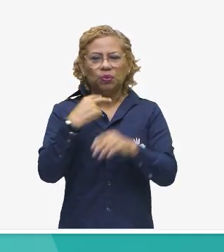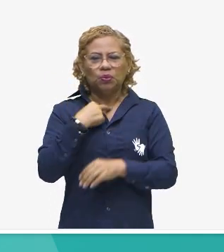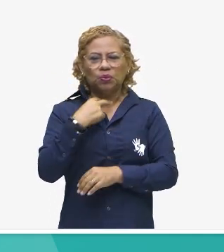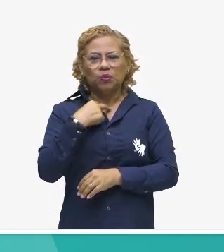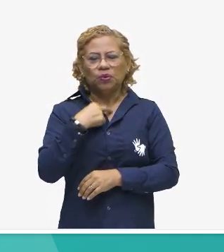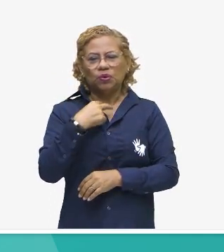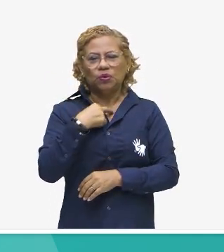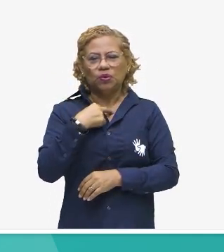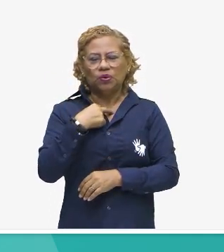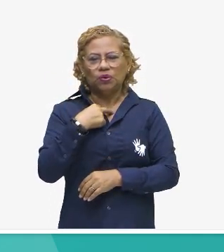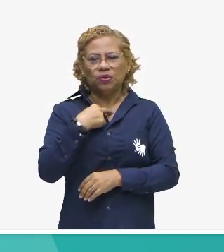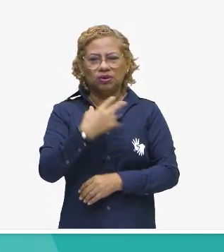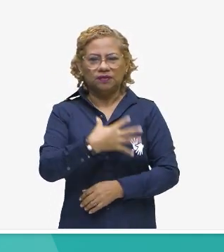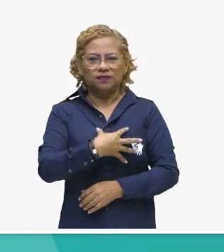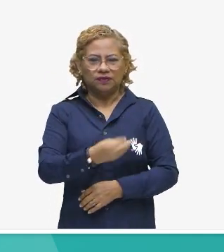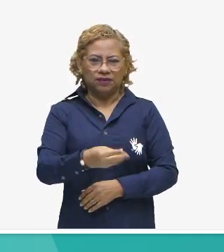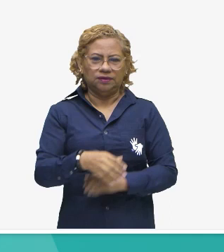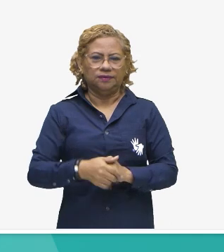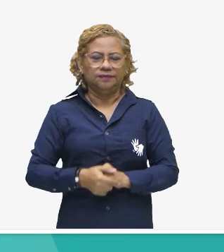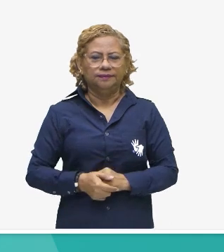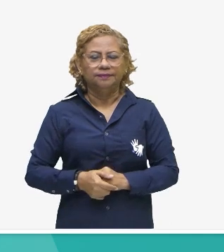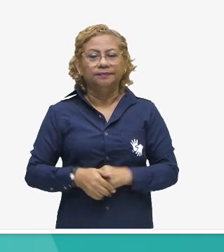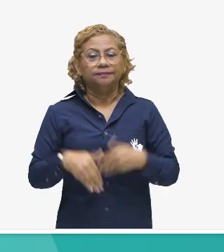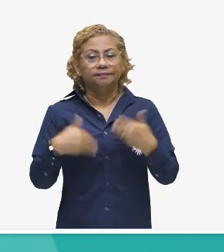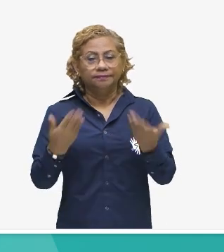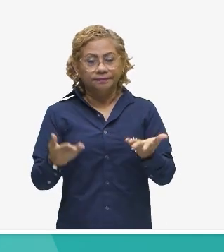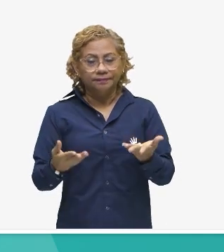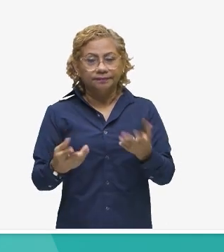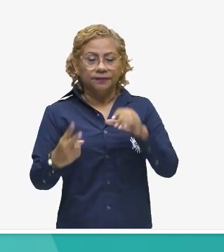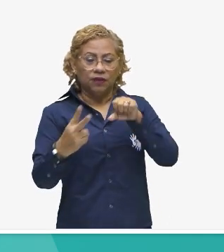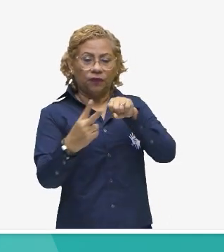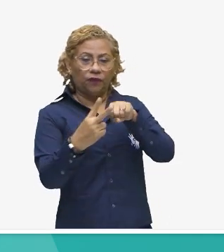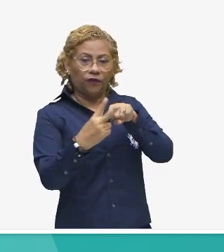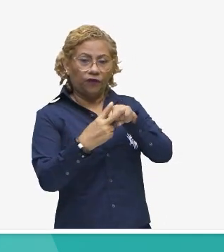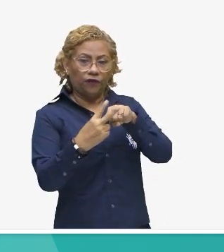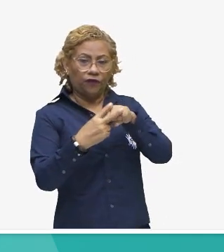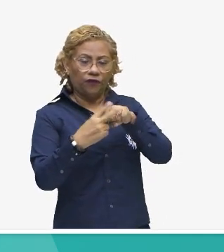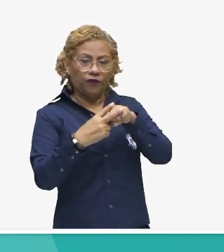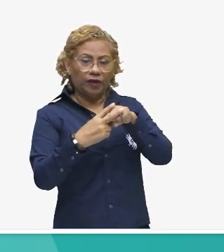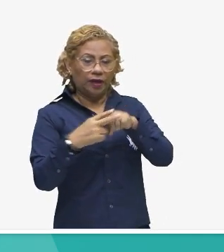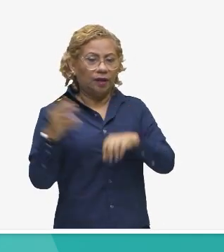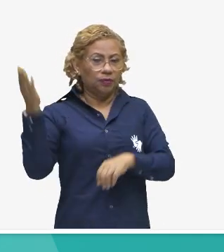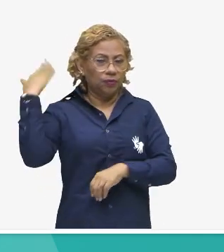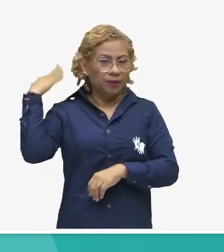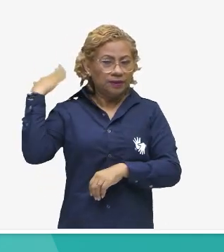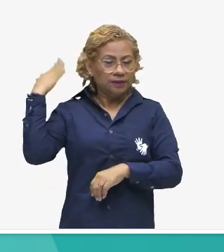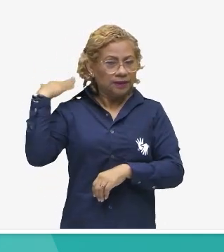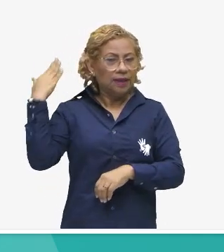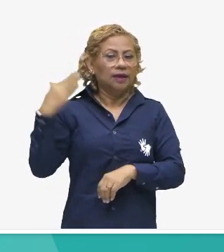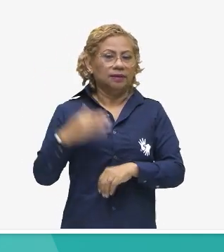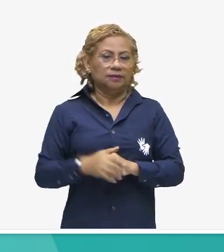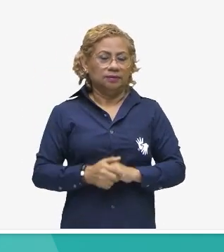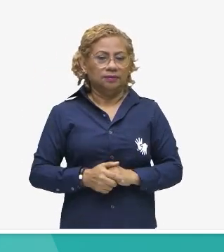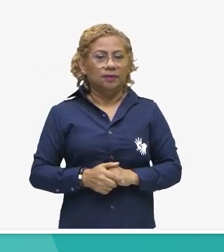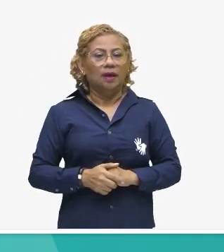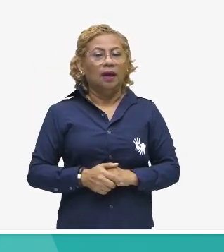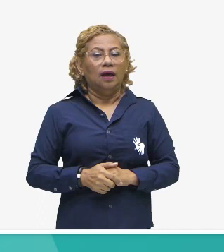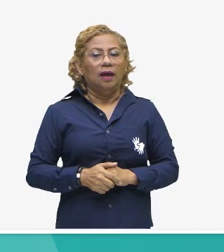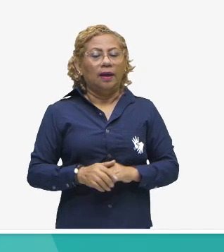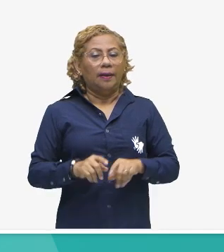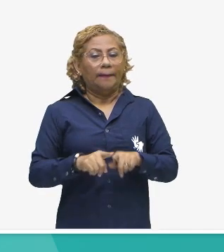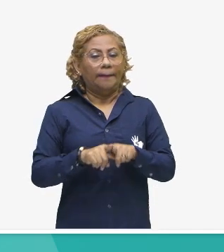situação está relacionada a um verbo do passado, né? Já passou, ela já descobriu, mas que ela